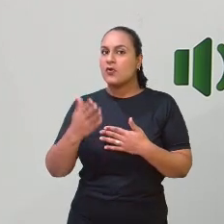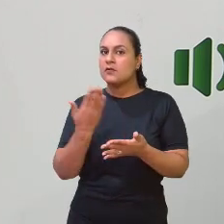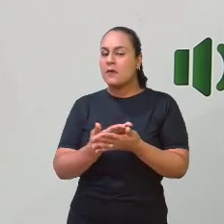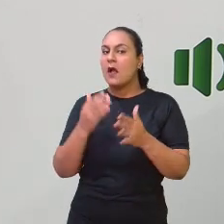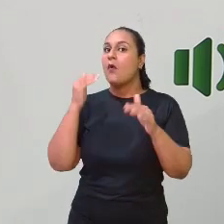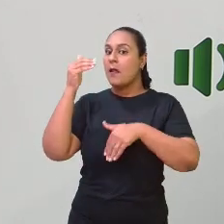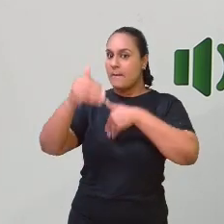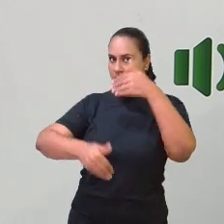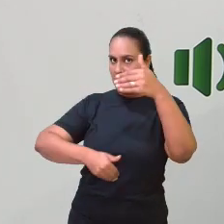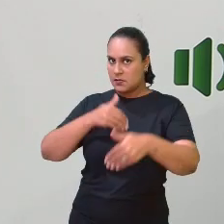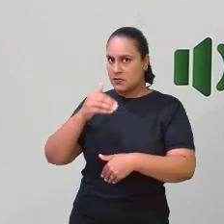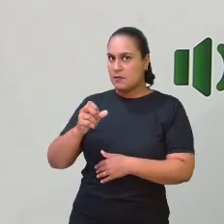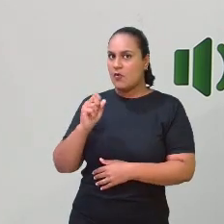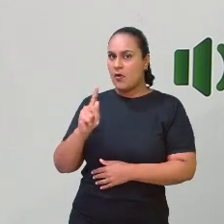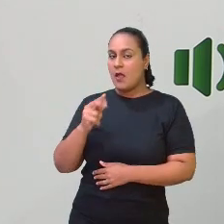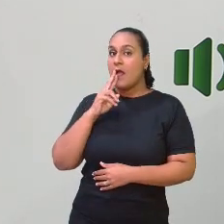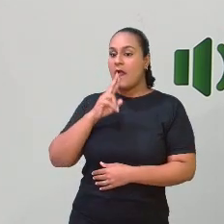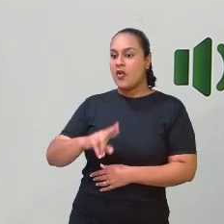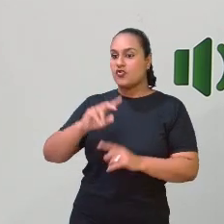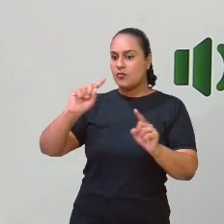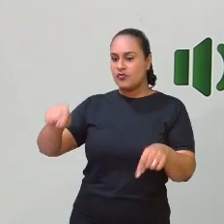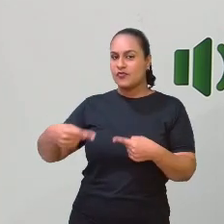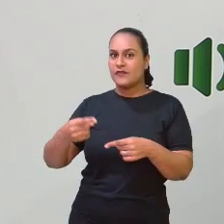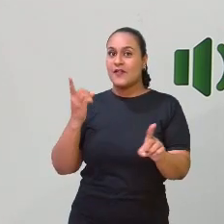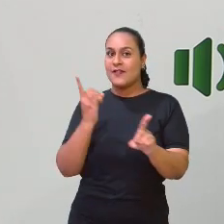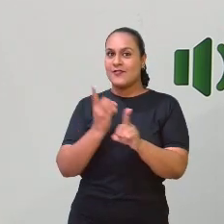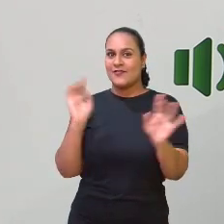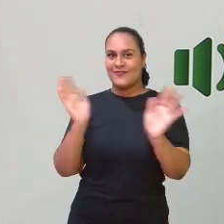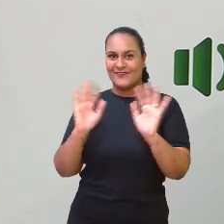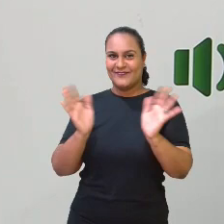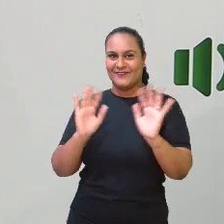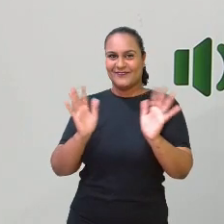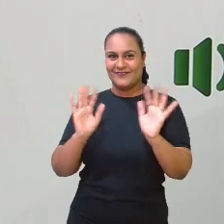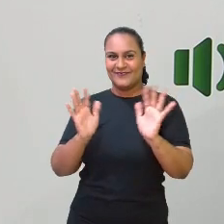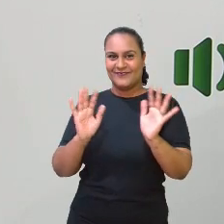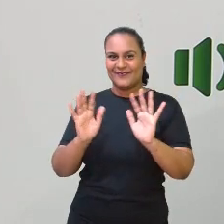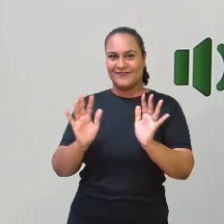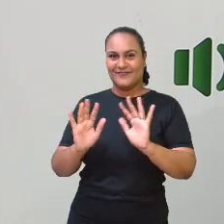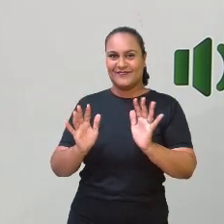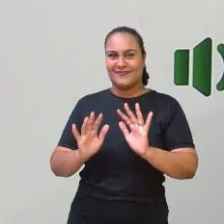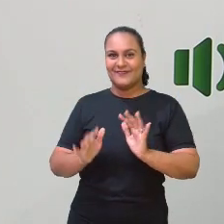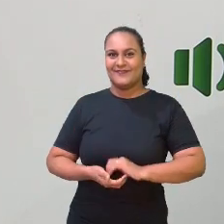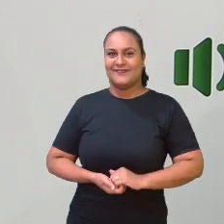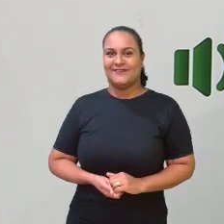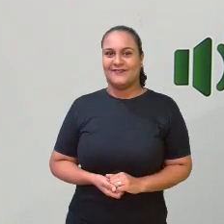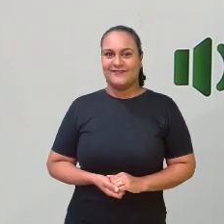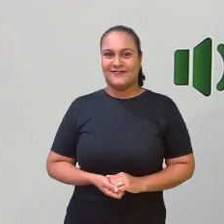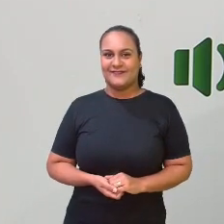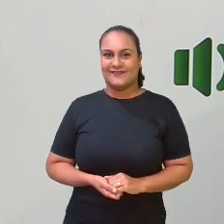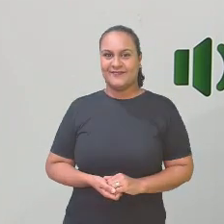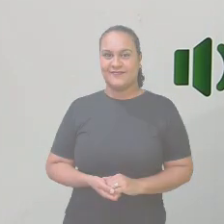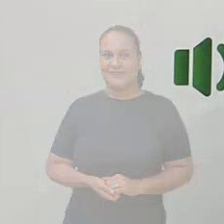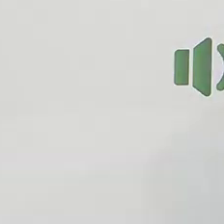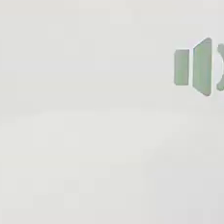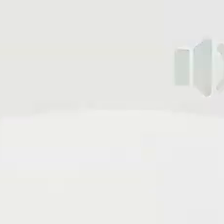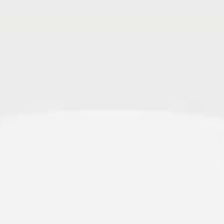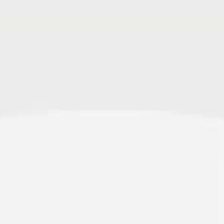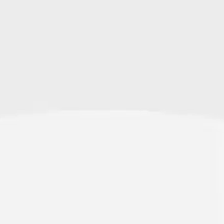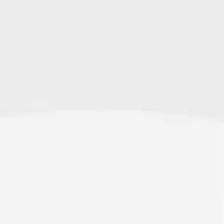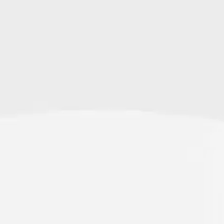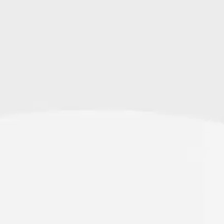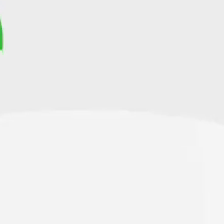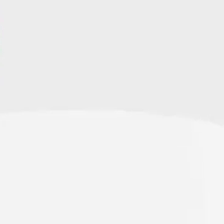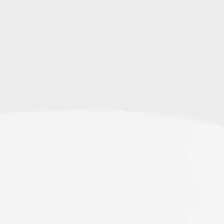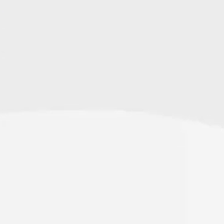tá? Responde lá o desafio. A gente se encontra em breve. Tchau, tchau. Fiquem bem, fiquem em paz.